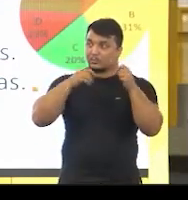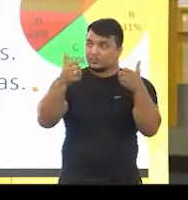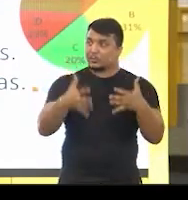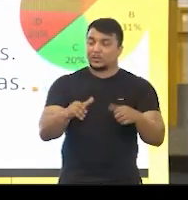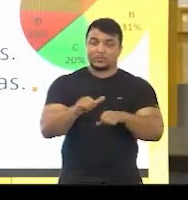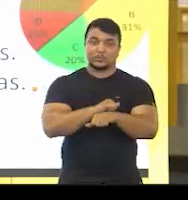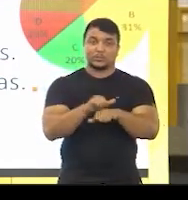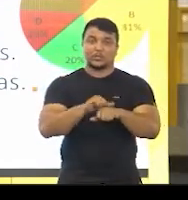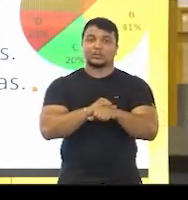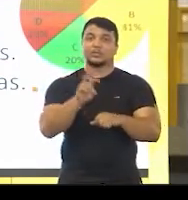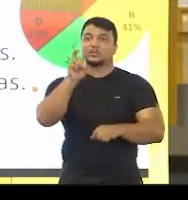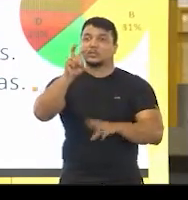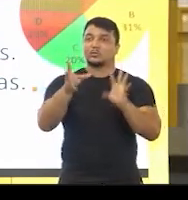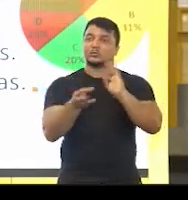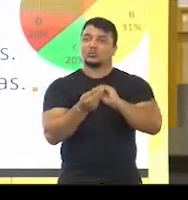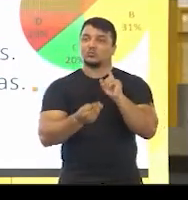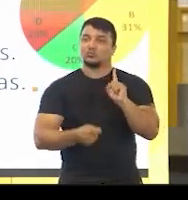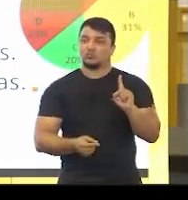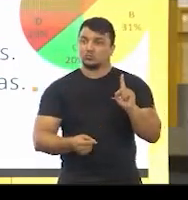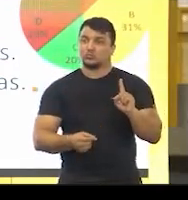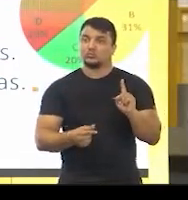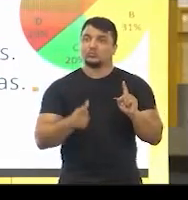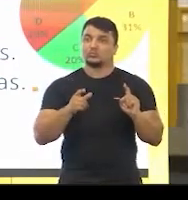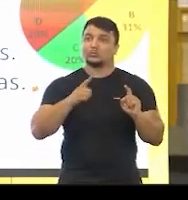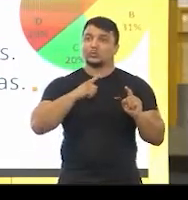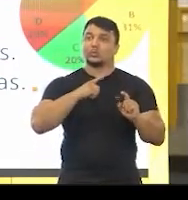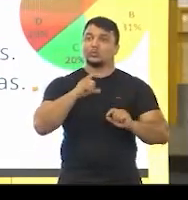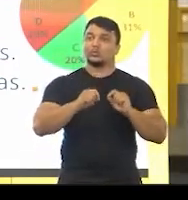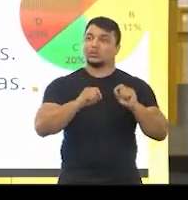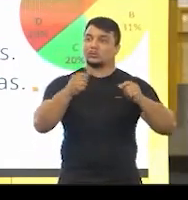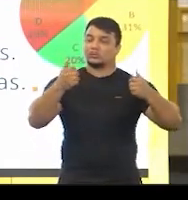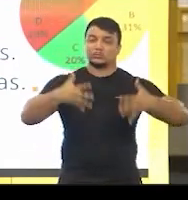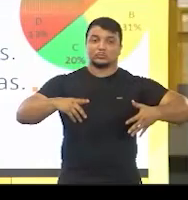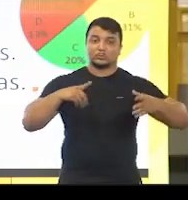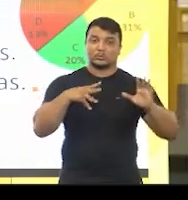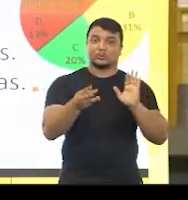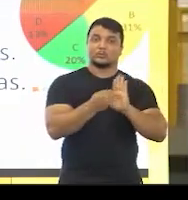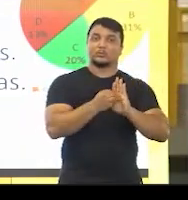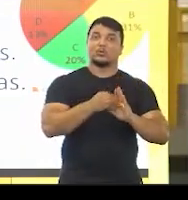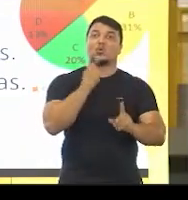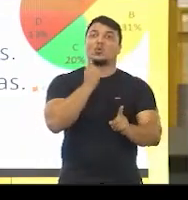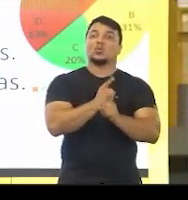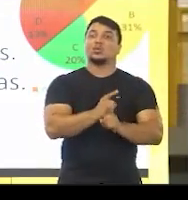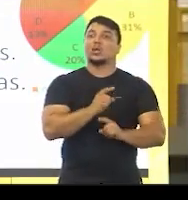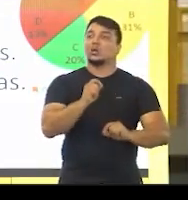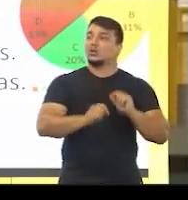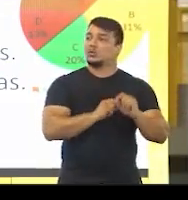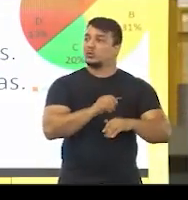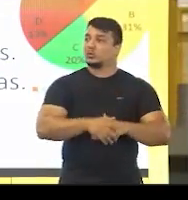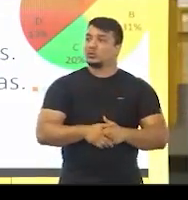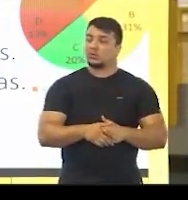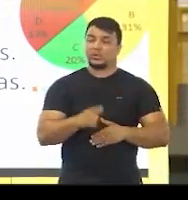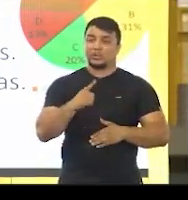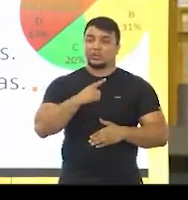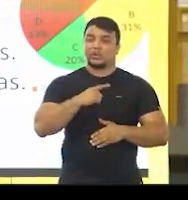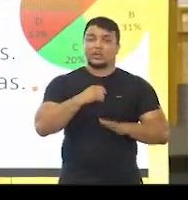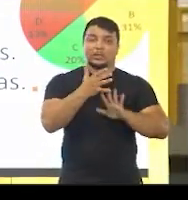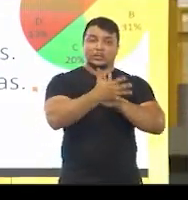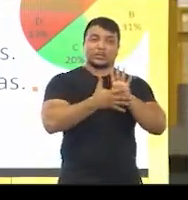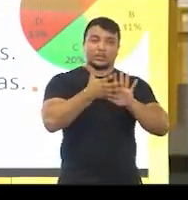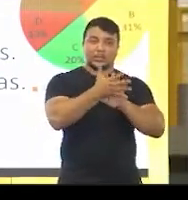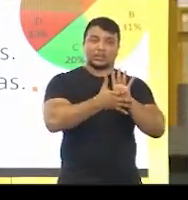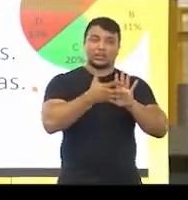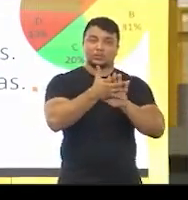da técnica 5 em 1. O que é que você vai fazer? Tentar encontrar um